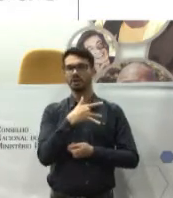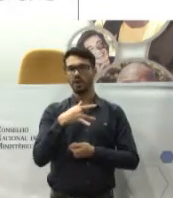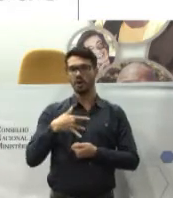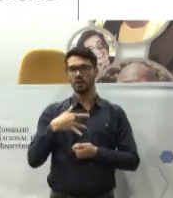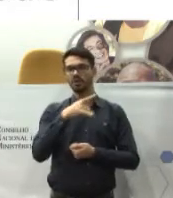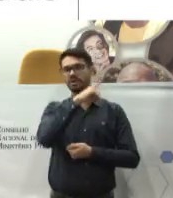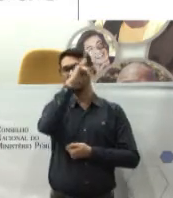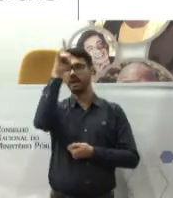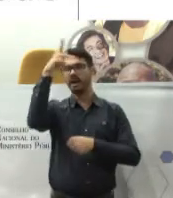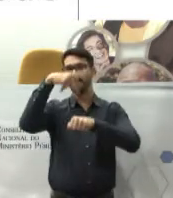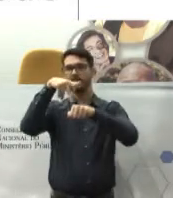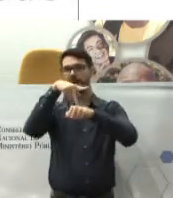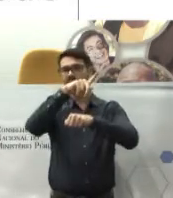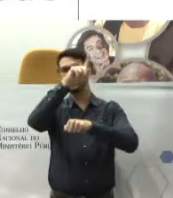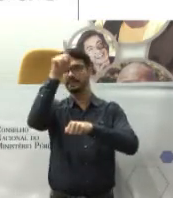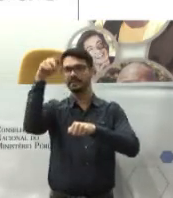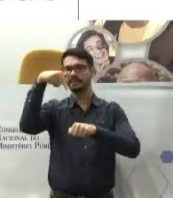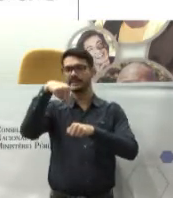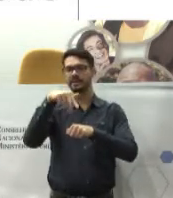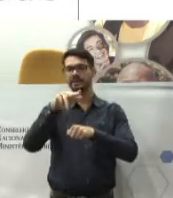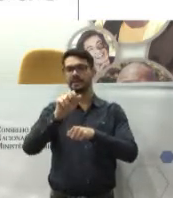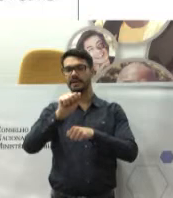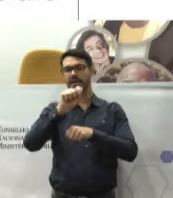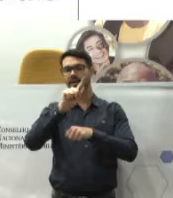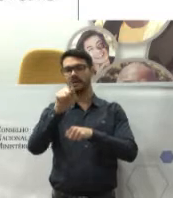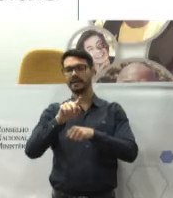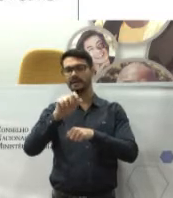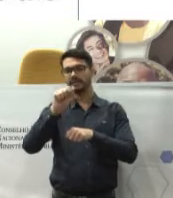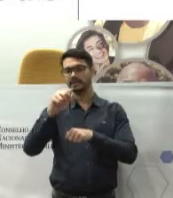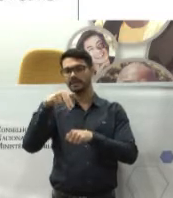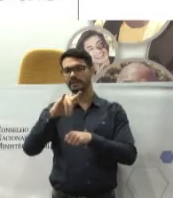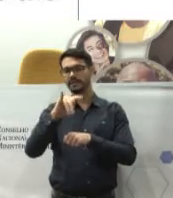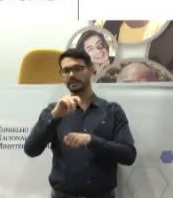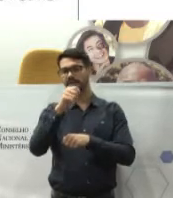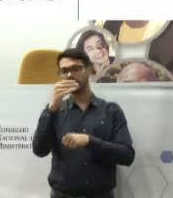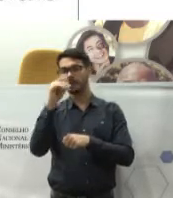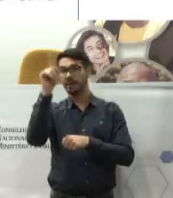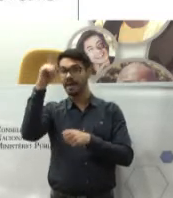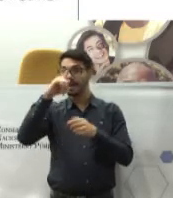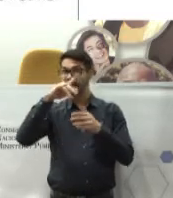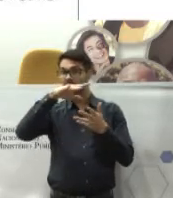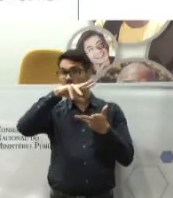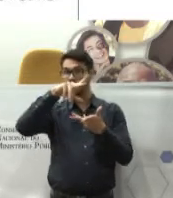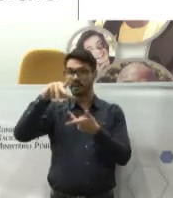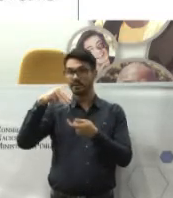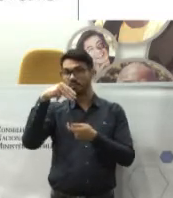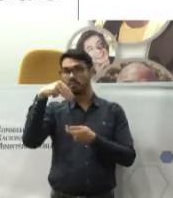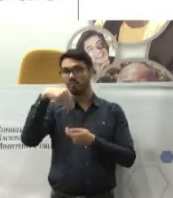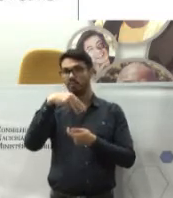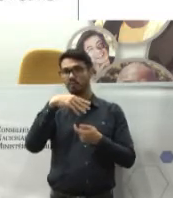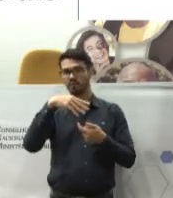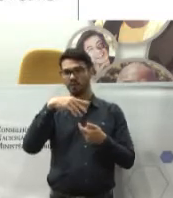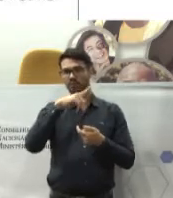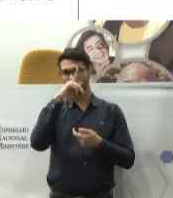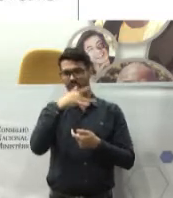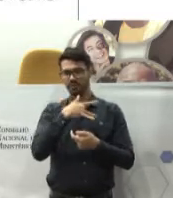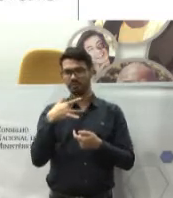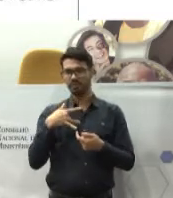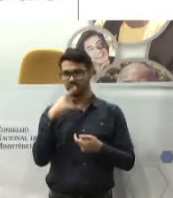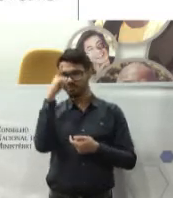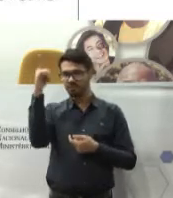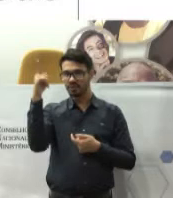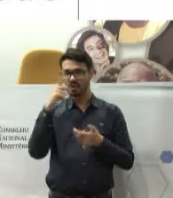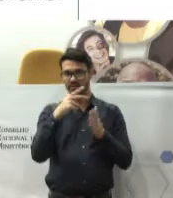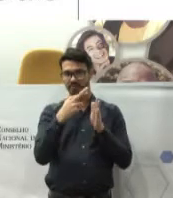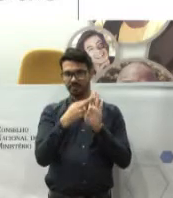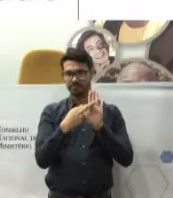Esse documento é muito importante porque ele revigora a uma ata de 1978, foi o primeiro